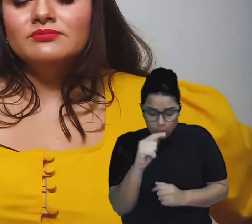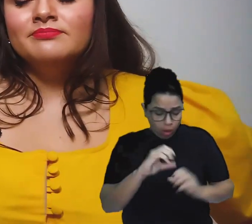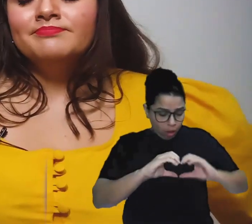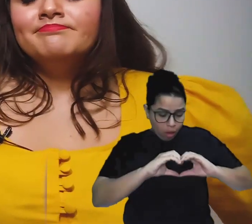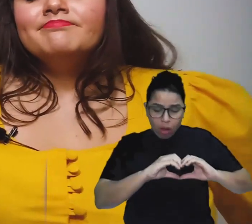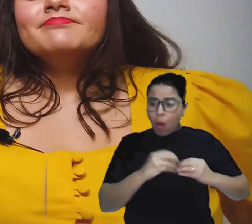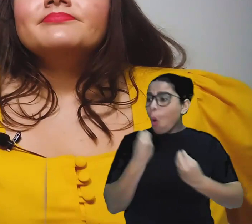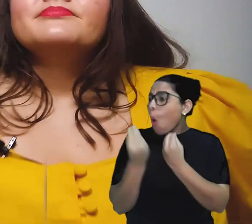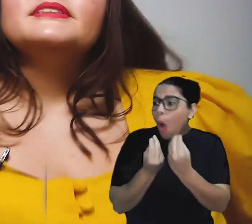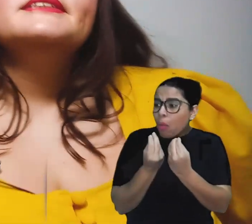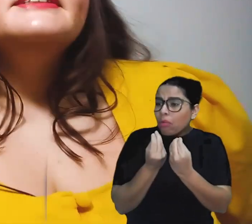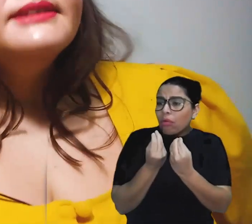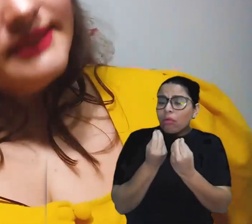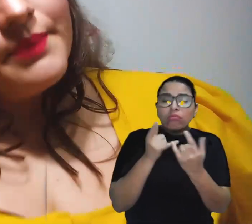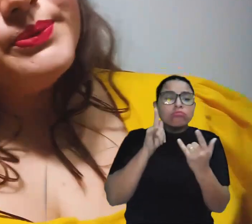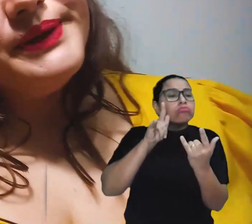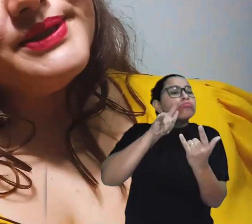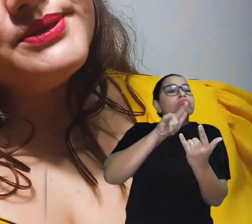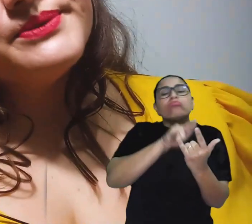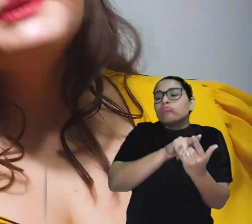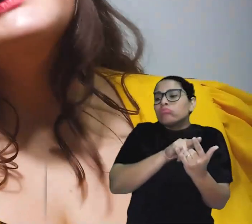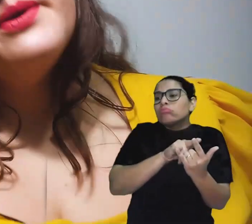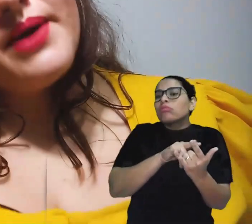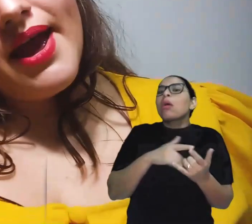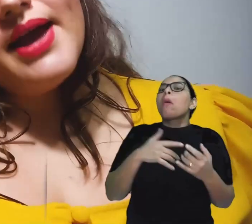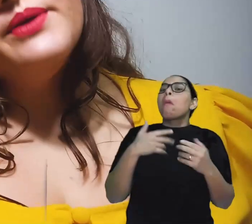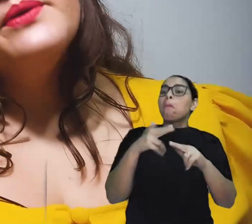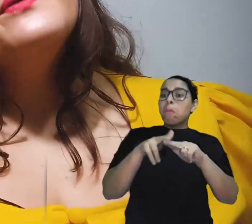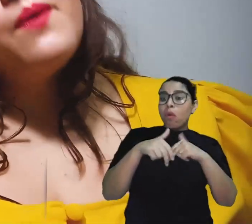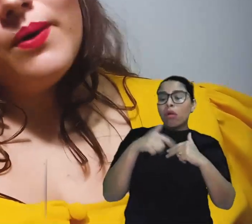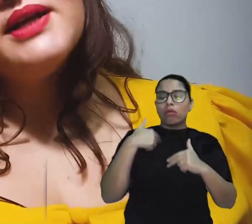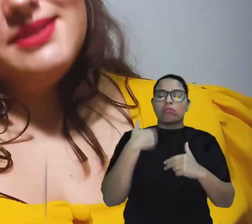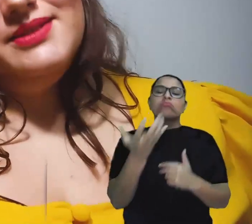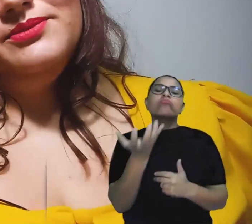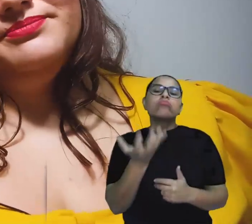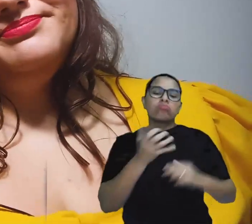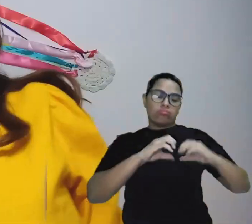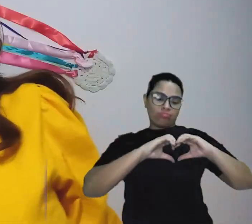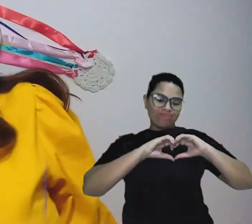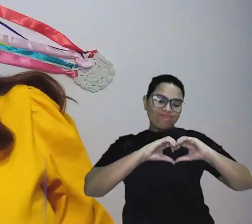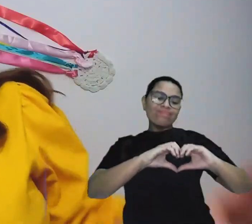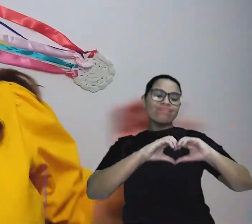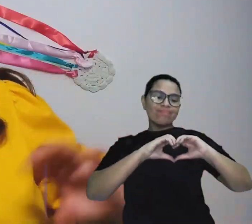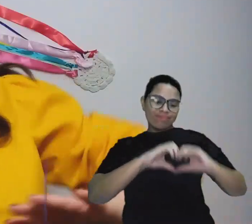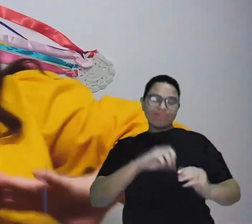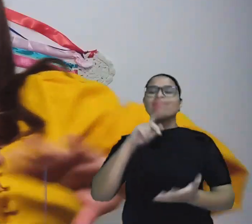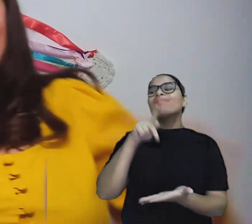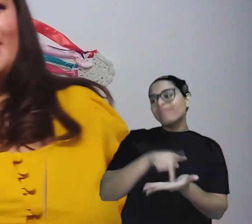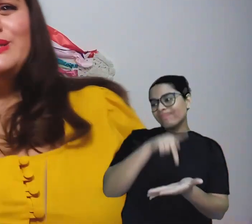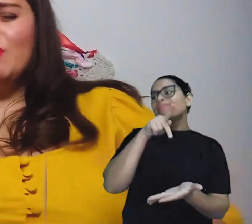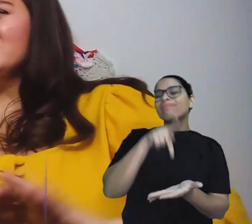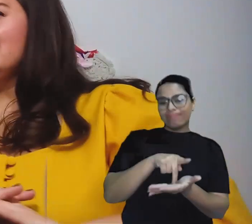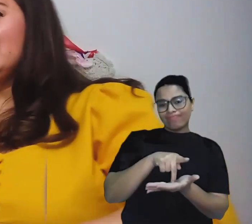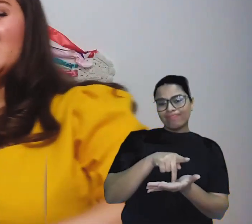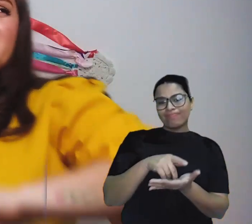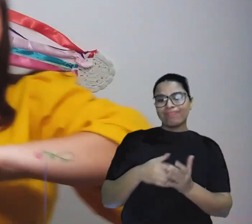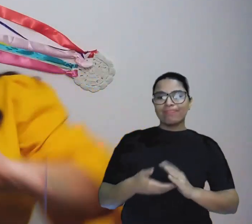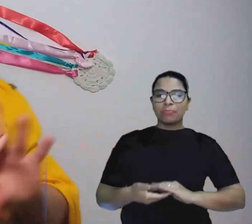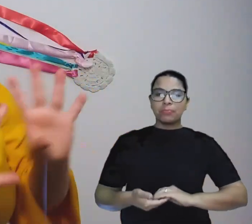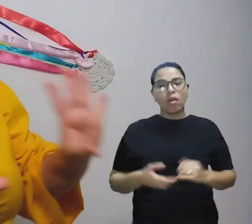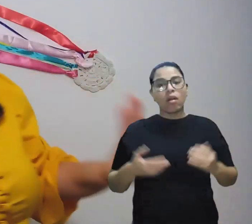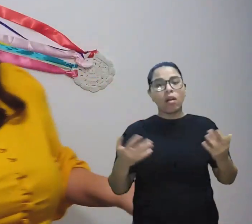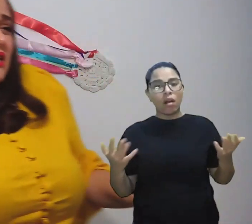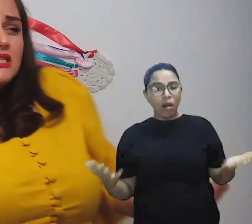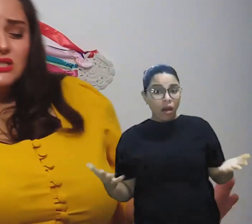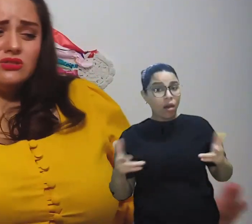verdade? E é por isso que eu quero um coração. Mas mesmo assim,